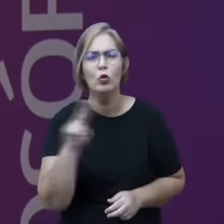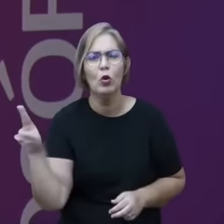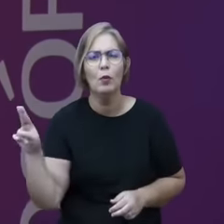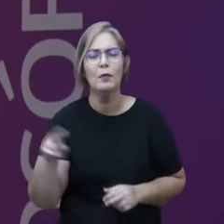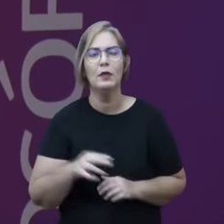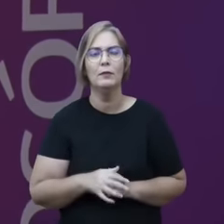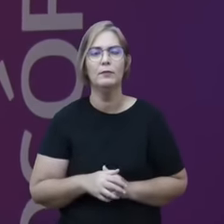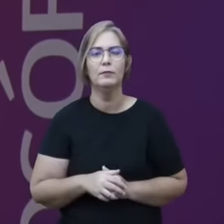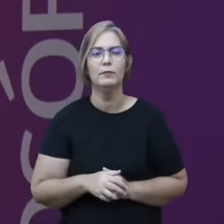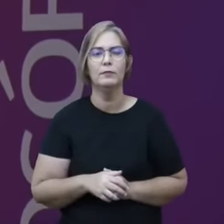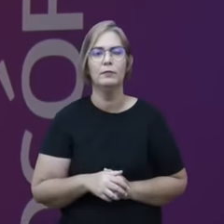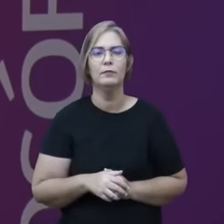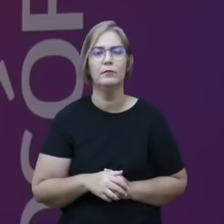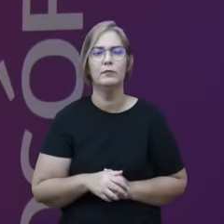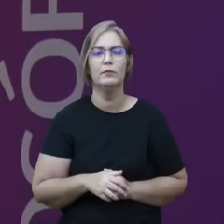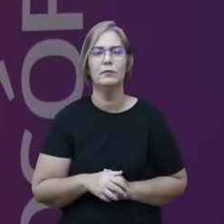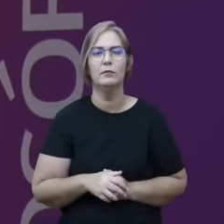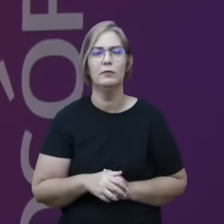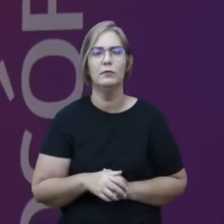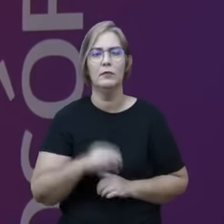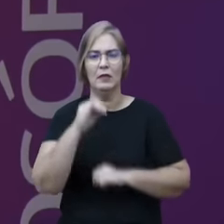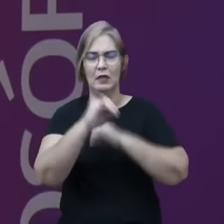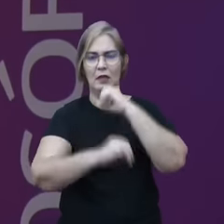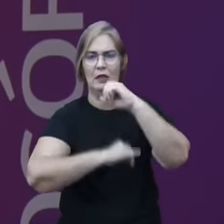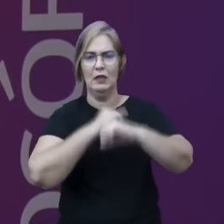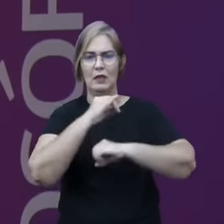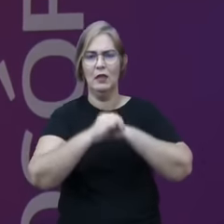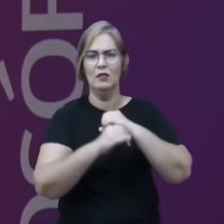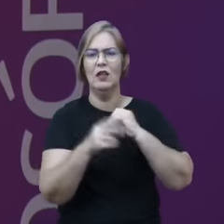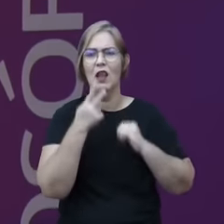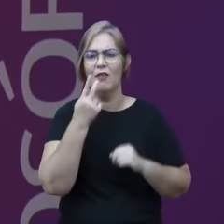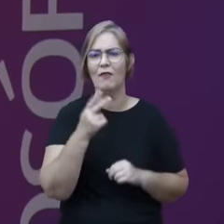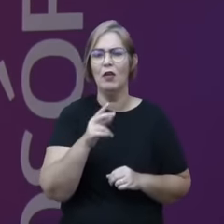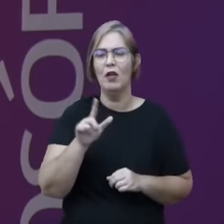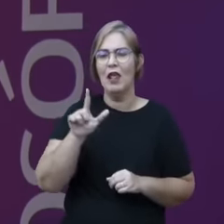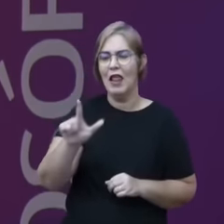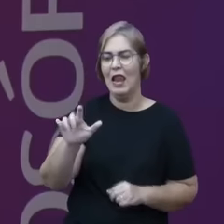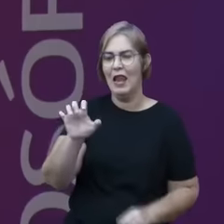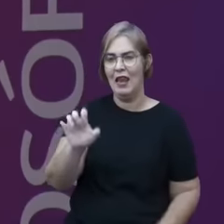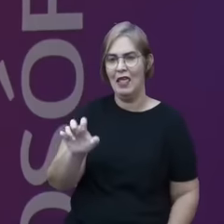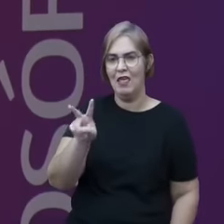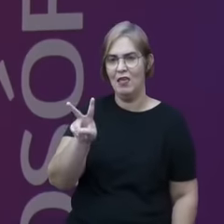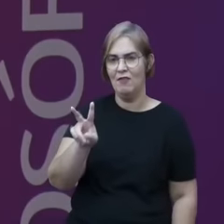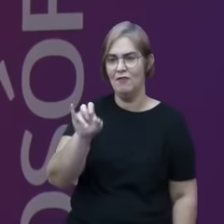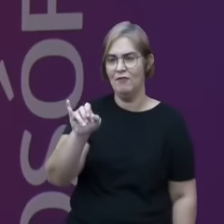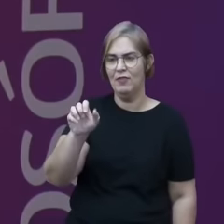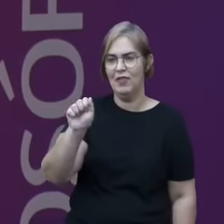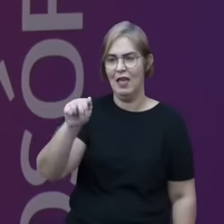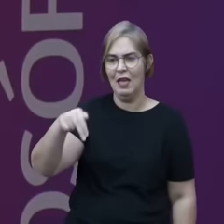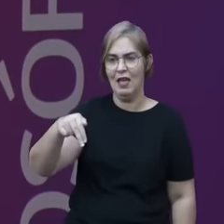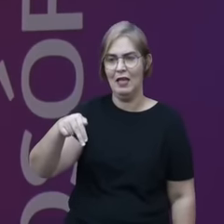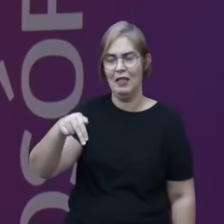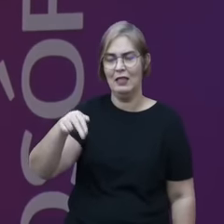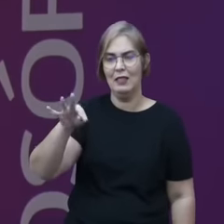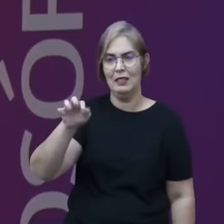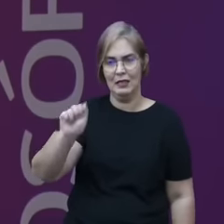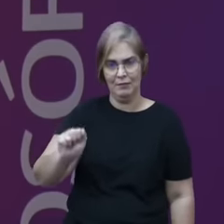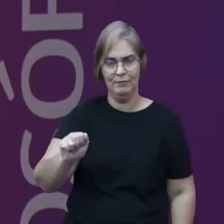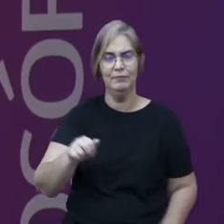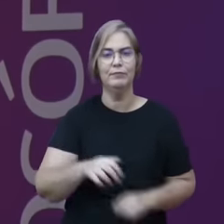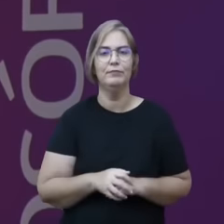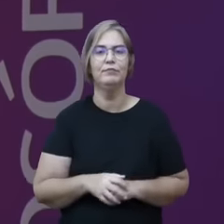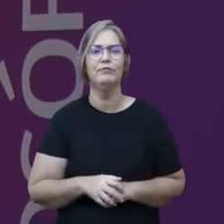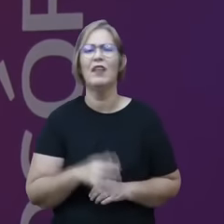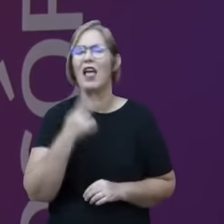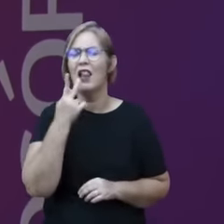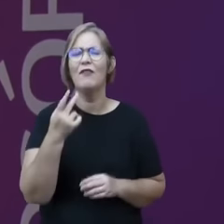eh de um internauta nosso aqui que se identifica como Leviatã. E o Leviatã faz a seguinte pergunta: Como